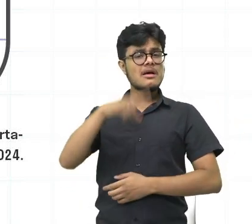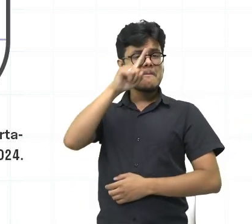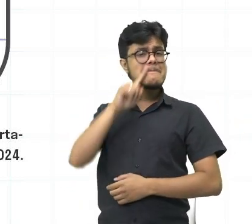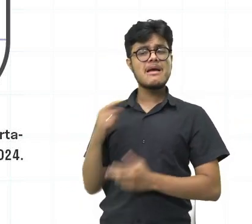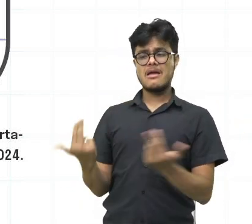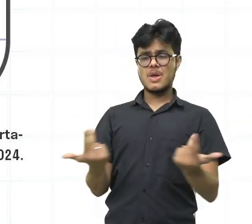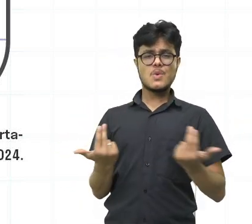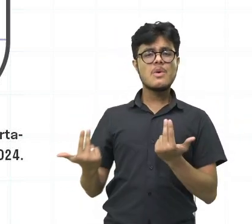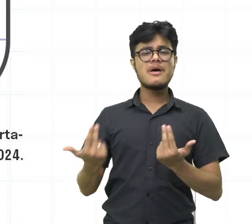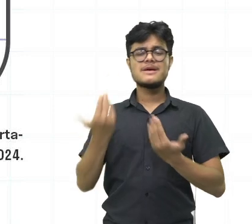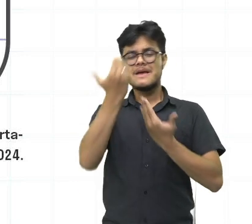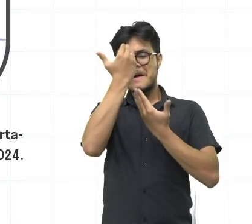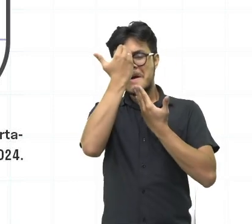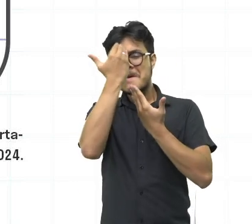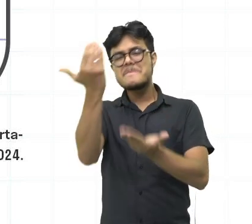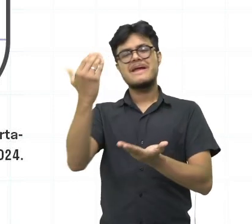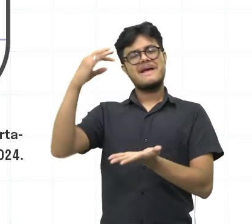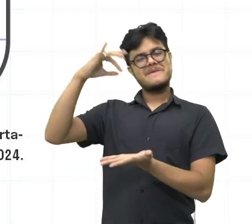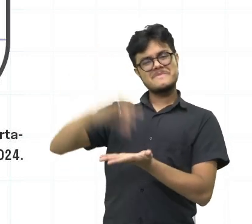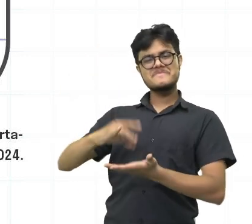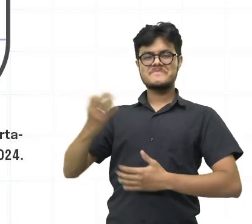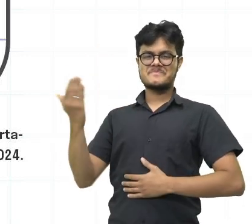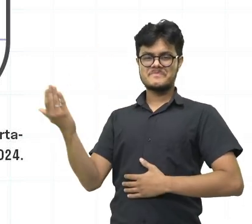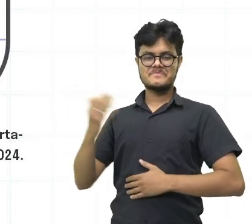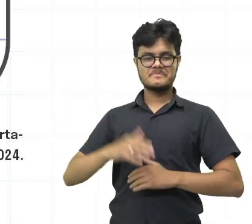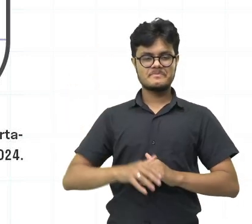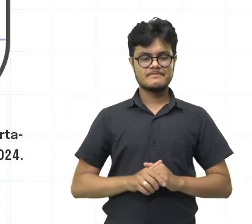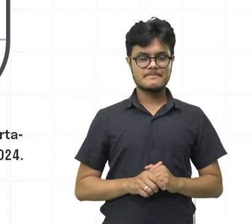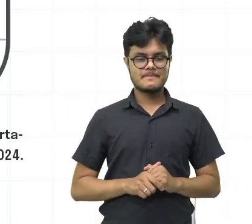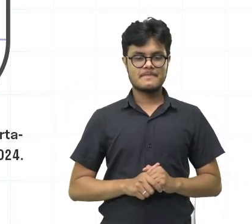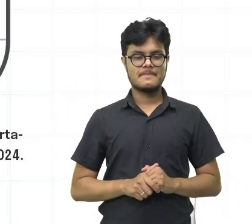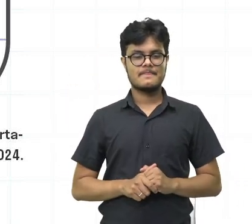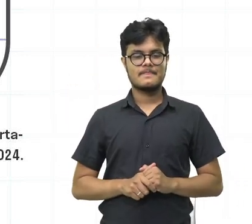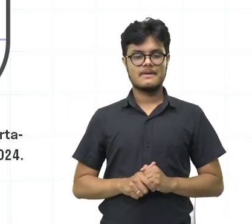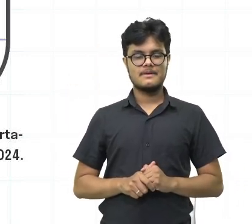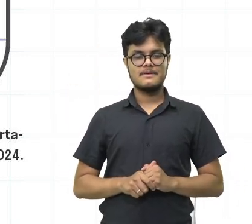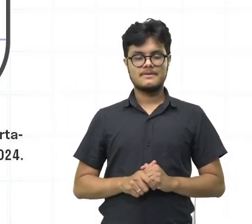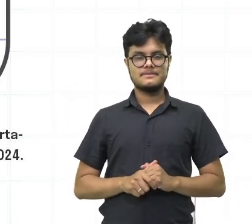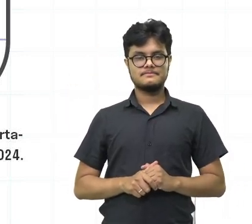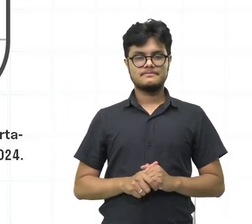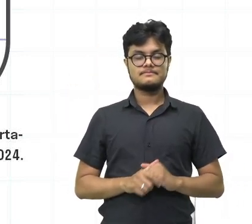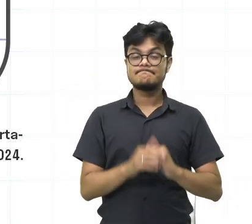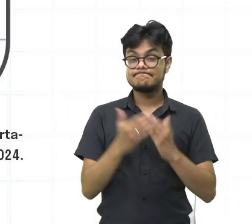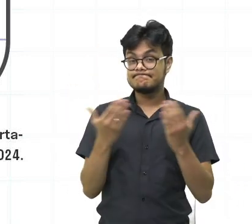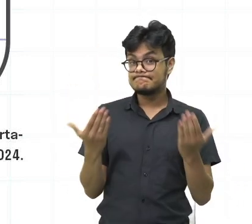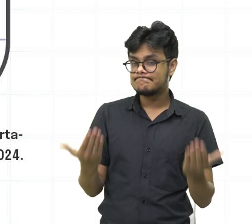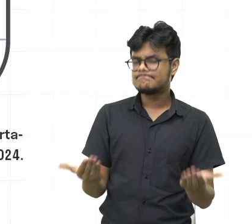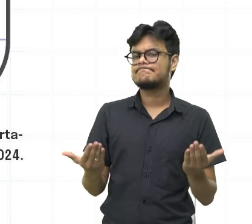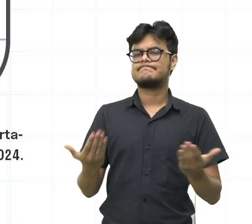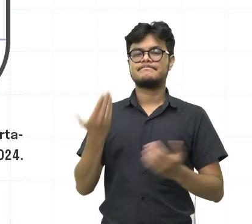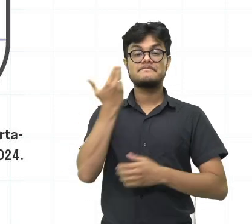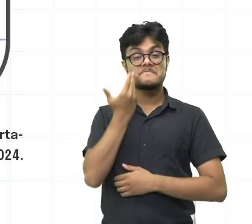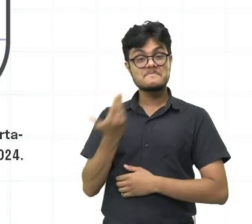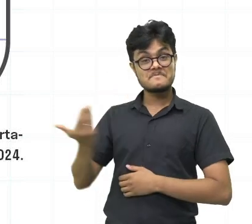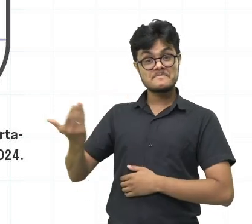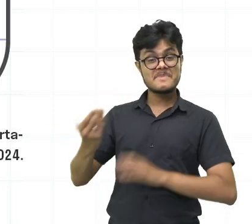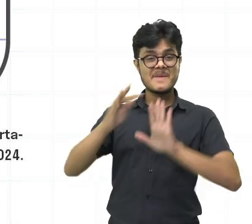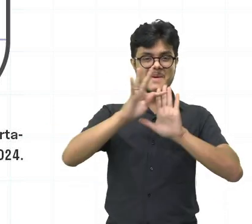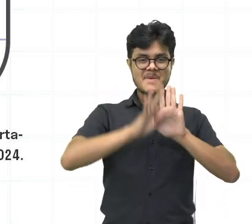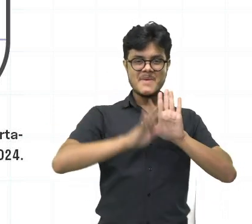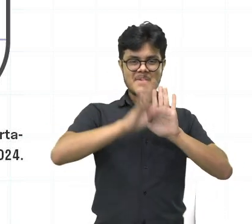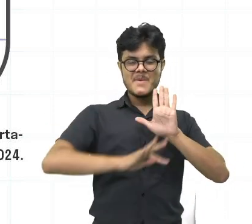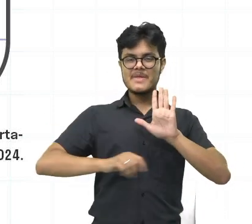ok? Obrigada, Charlotte Benjamin. Tradução de Afonso Mafra. Muito bem, então vejam